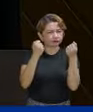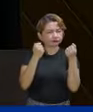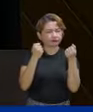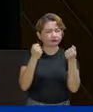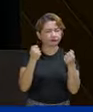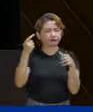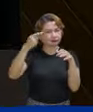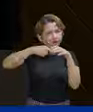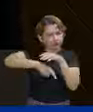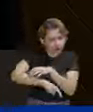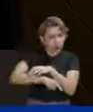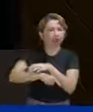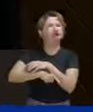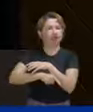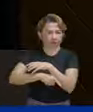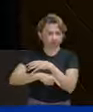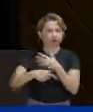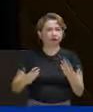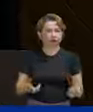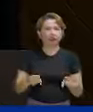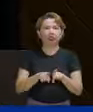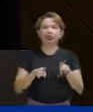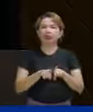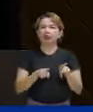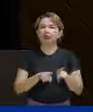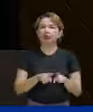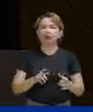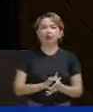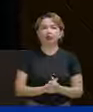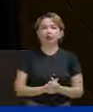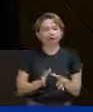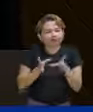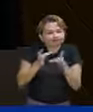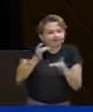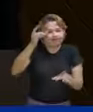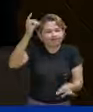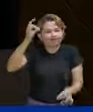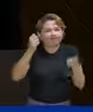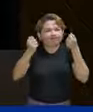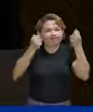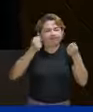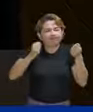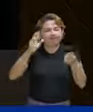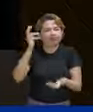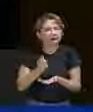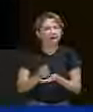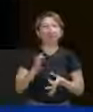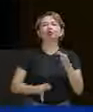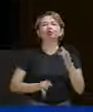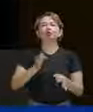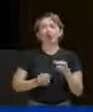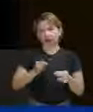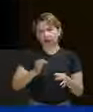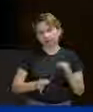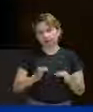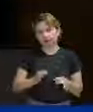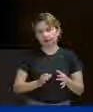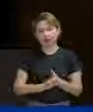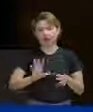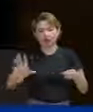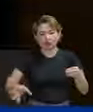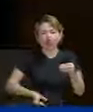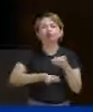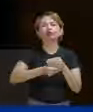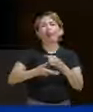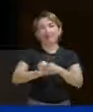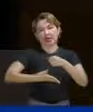Todos os pontos levantados pela embargante foram minuciosamente analisados na decisão objurgada. Trata-se, pois, de